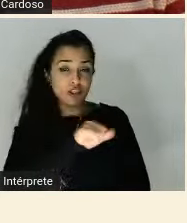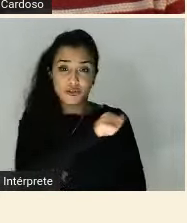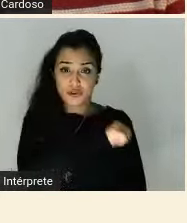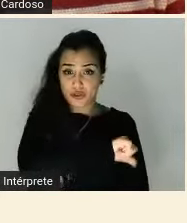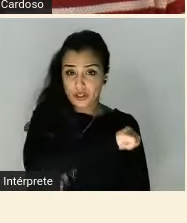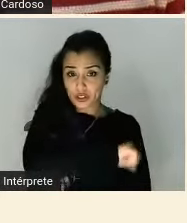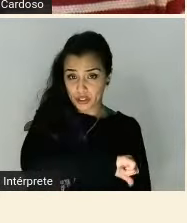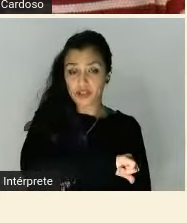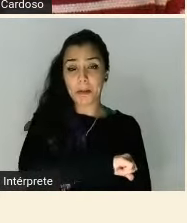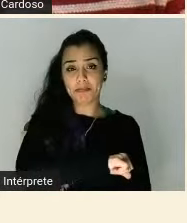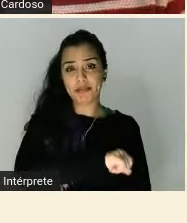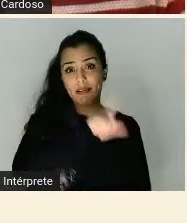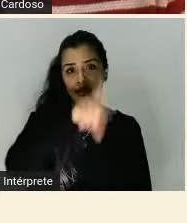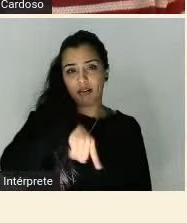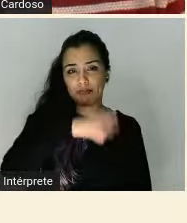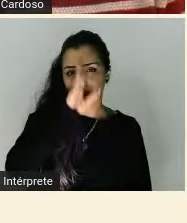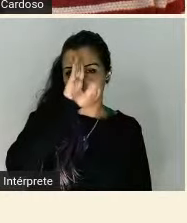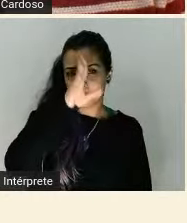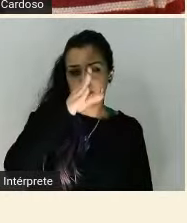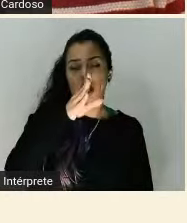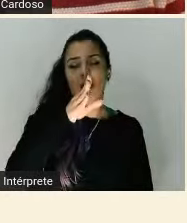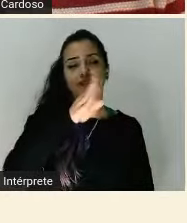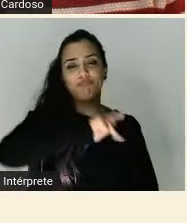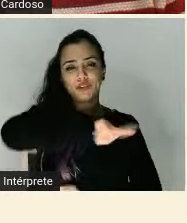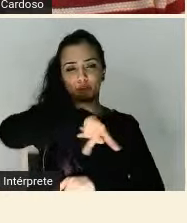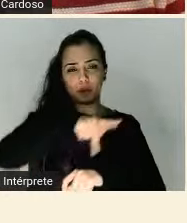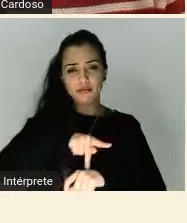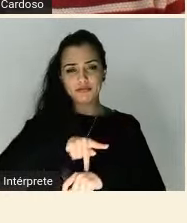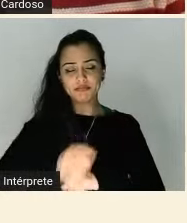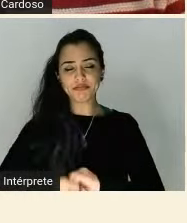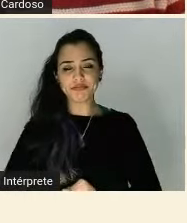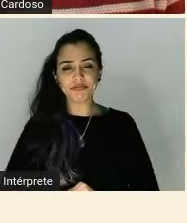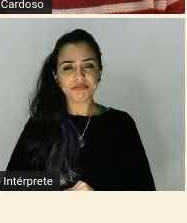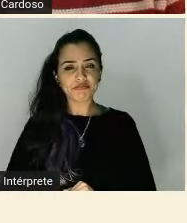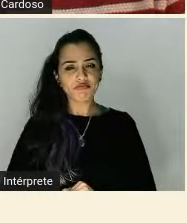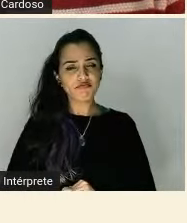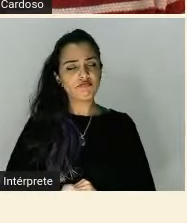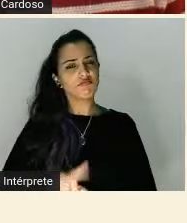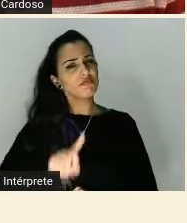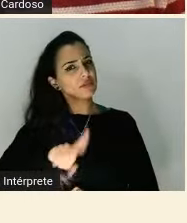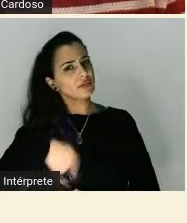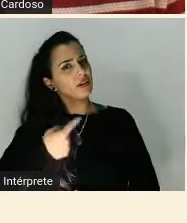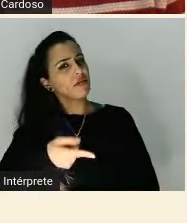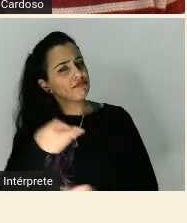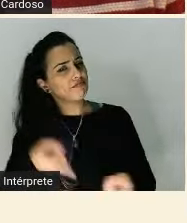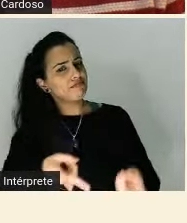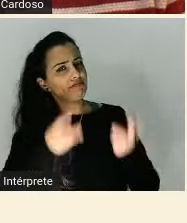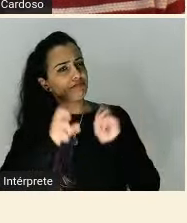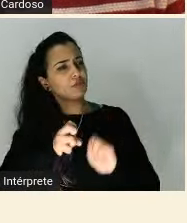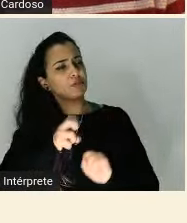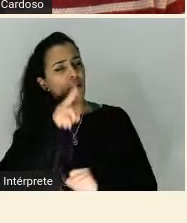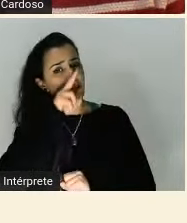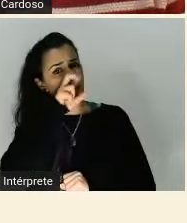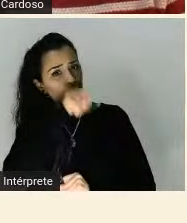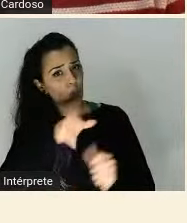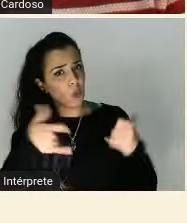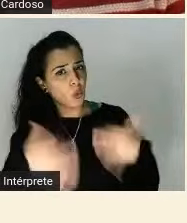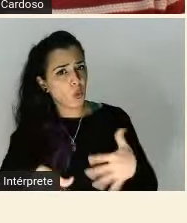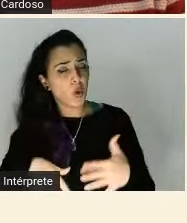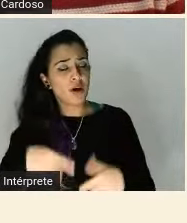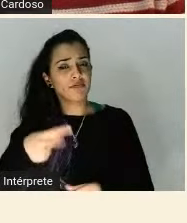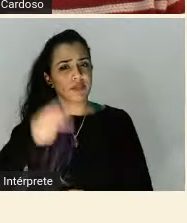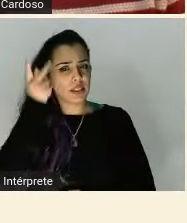país. Ao postular forças de renovação peculiares a São Paulo, dentre as quais ele incluiu